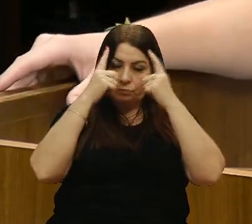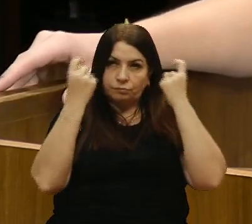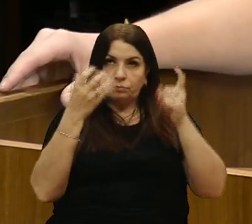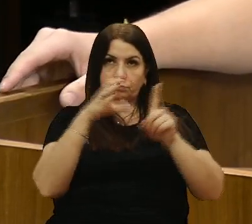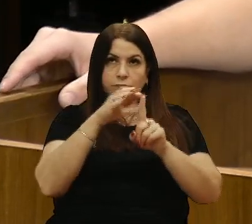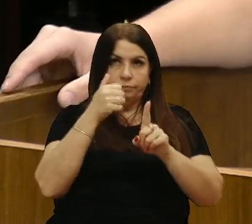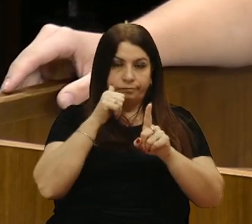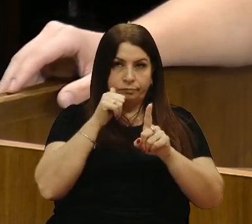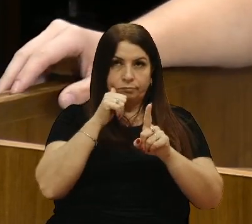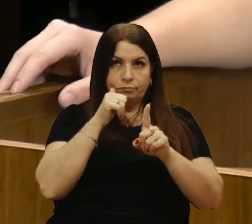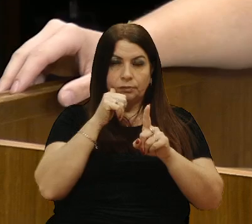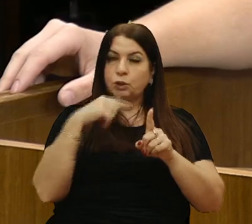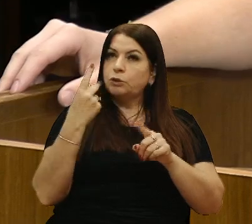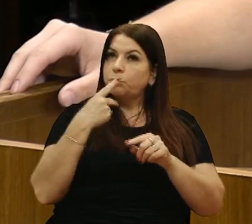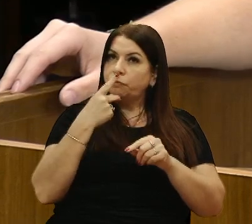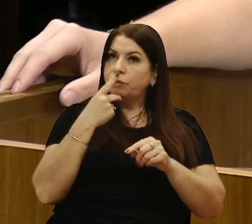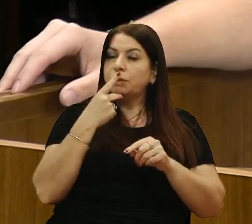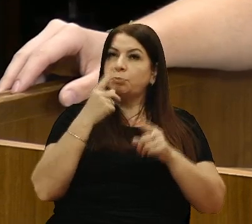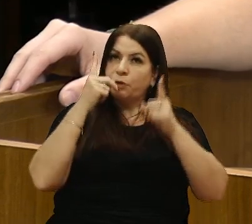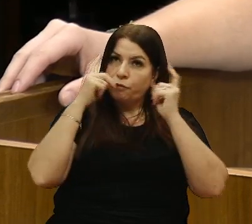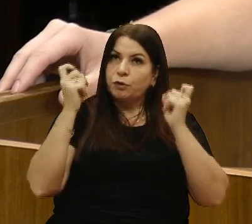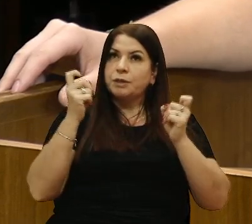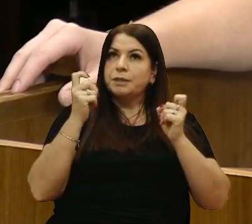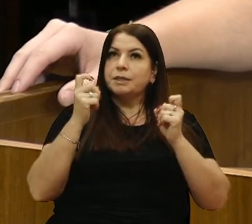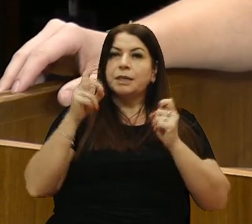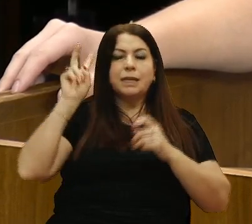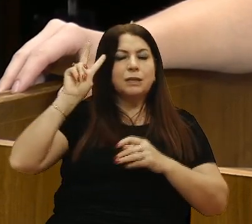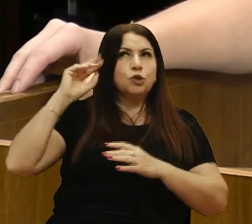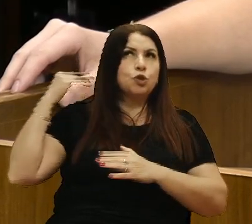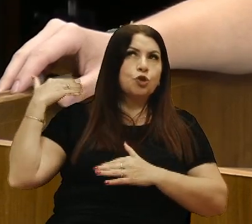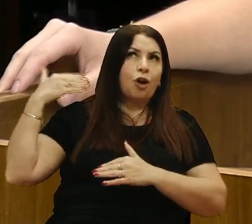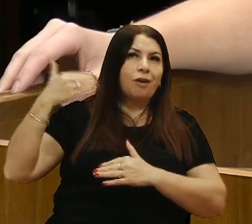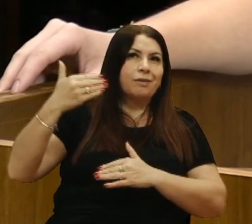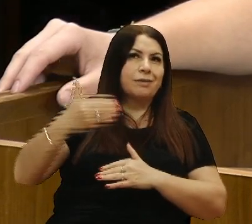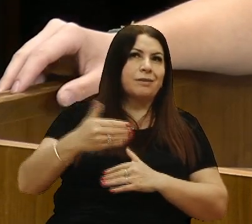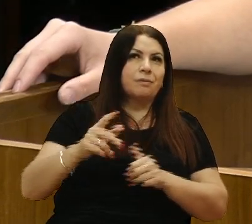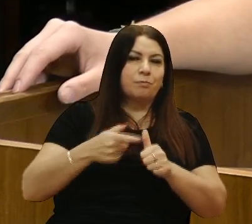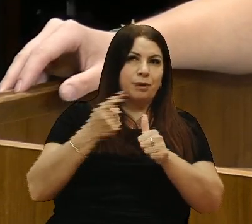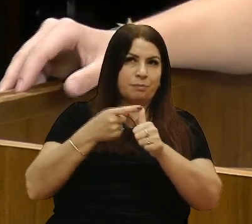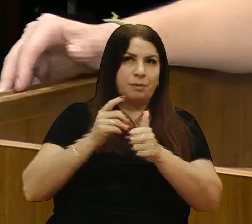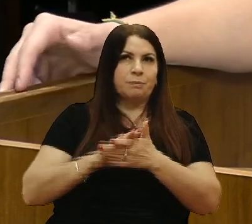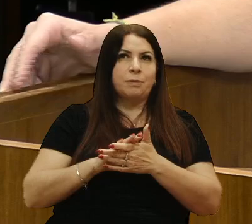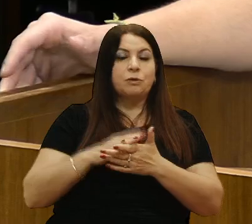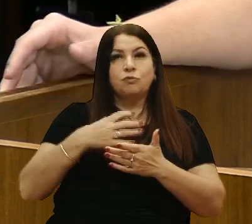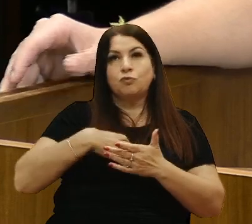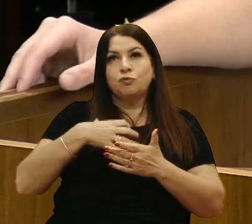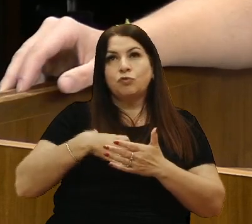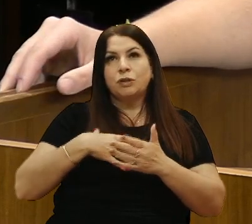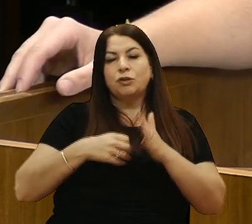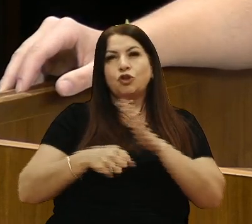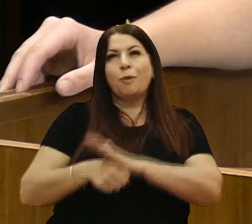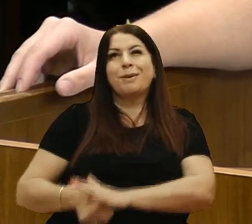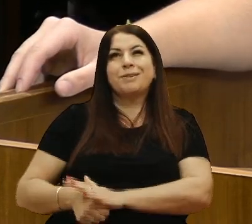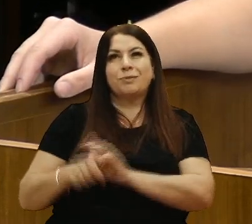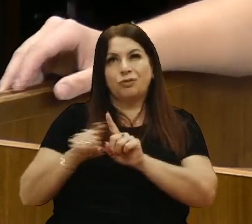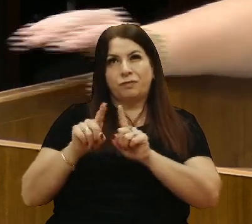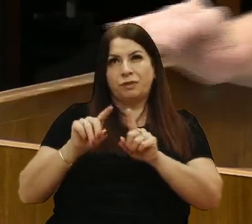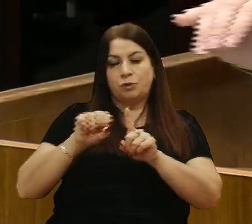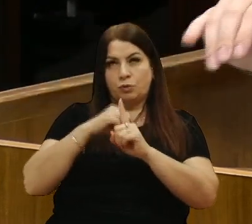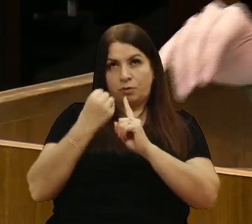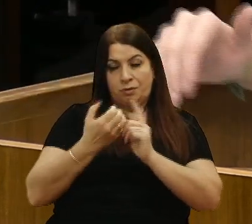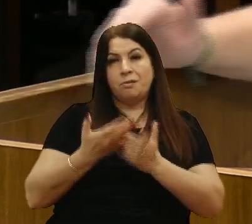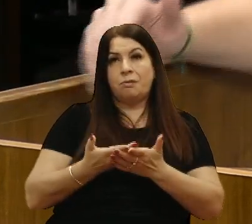a mulher, nós estamos falando de uma violência que ela é histórica, que foi a primeira forma de opressão que nós tivemos na nossa sociedade,